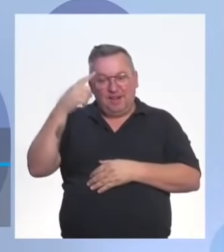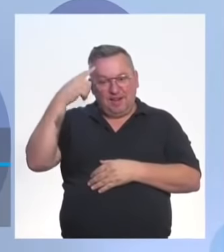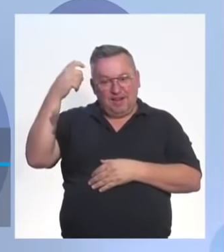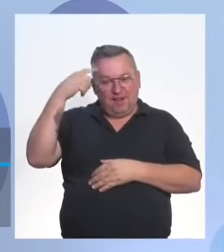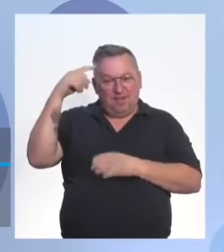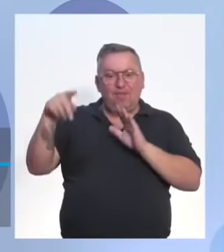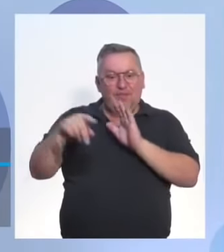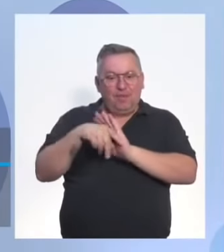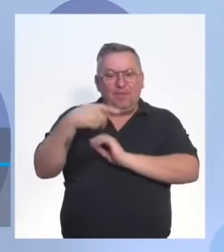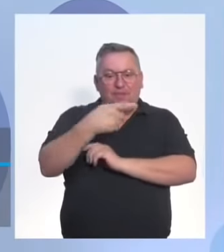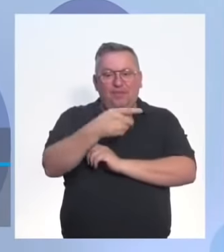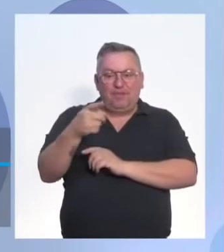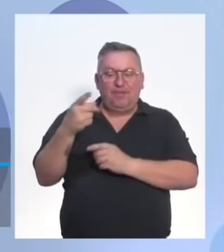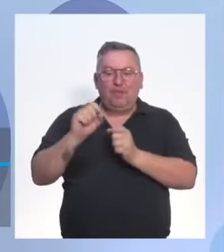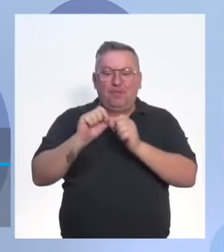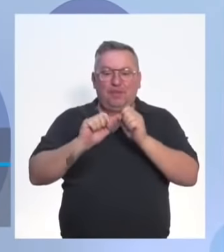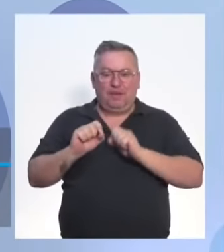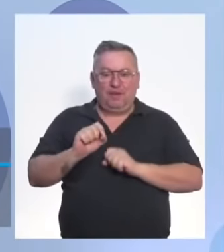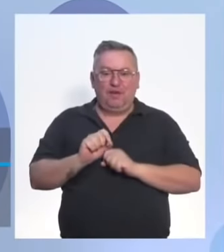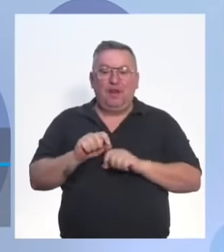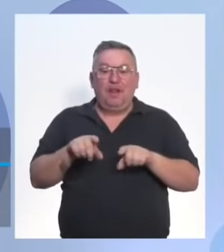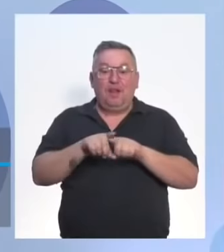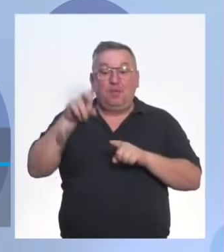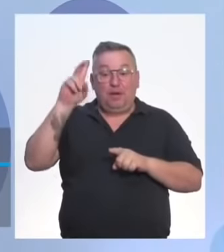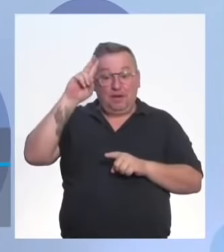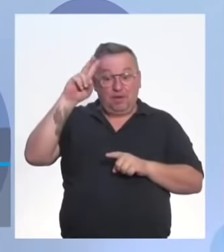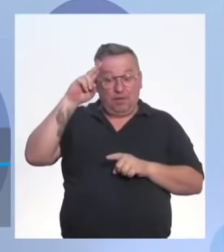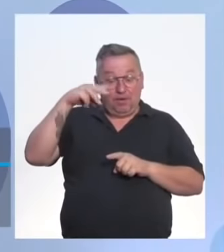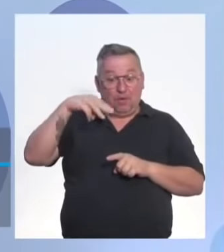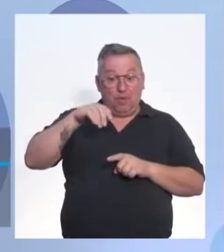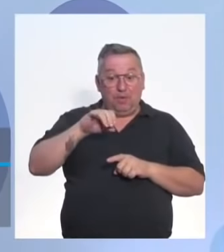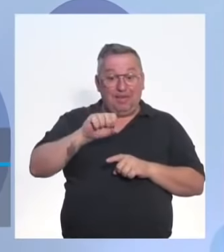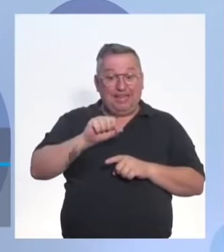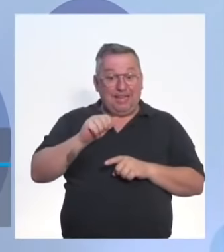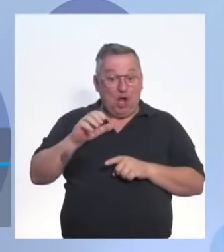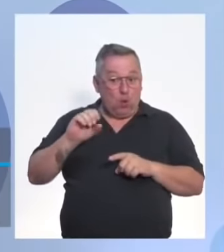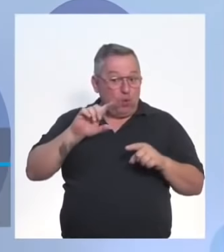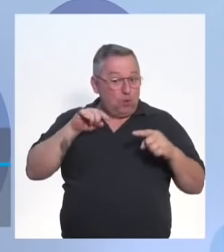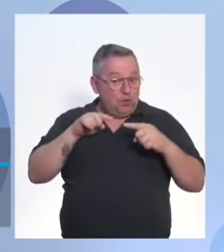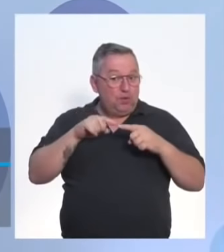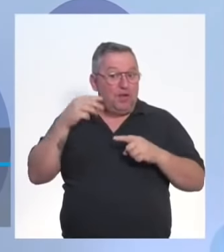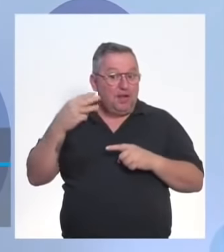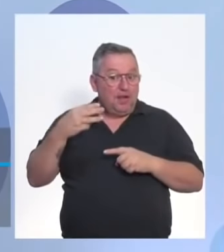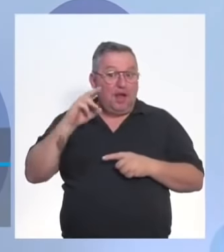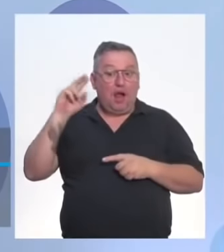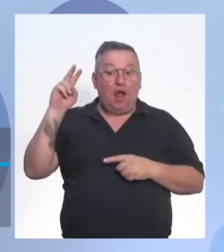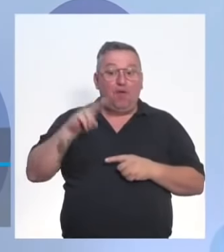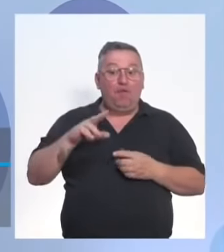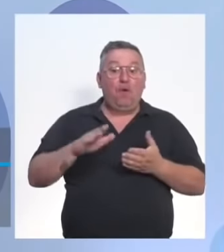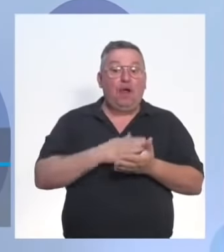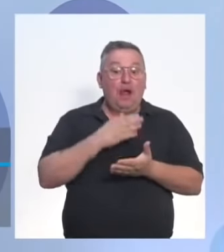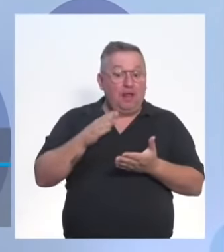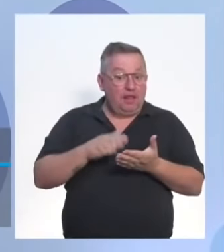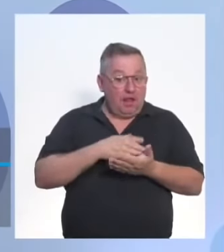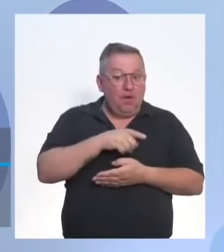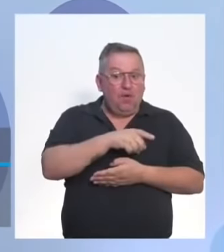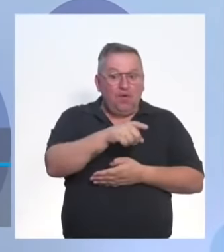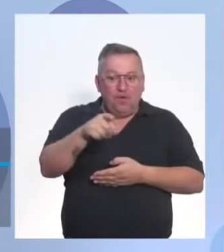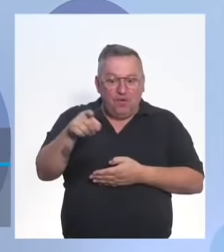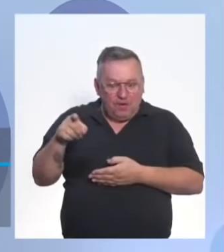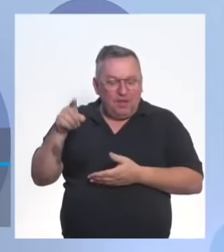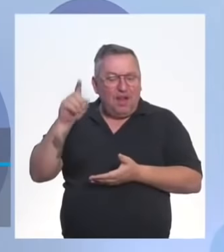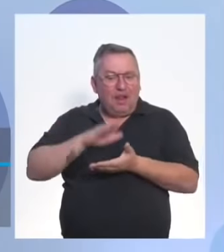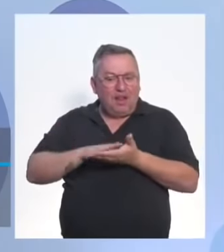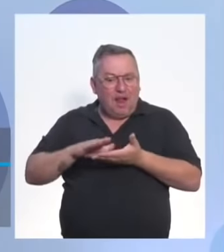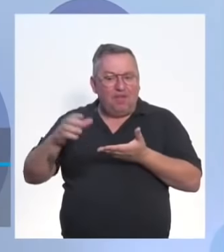criatividade, como vocês construírem. E lembrando, missão 3 aí do sexto ano, nós queremos ver o caderno aí de vocês, da atividade,